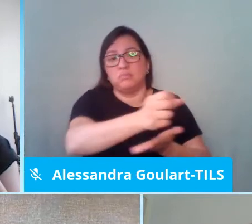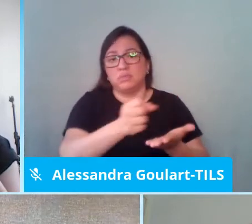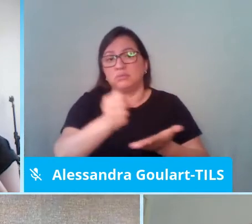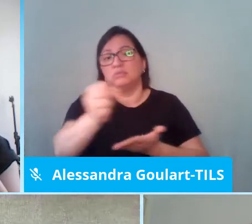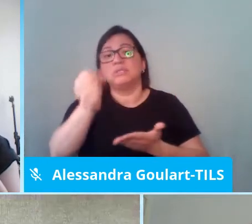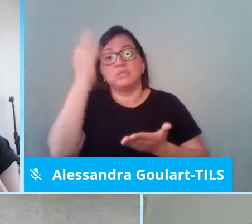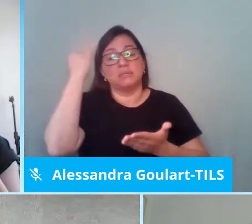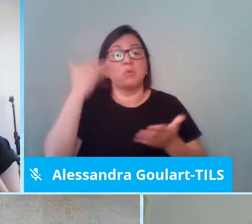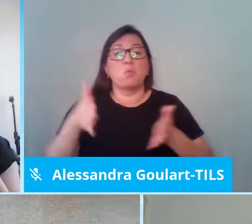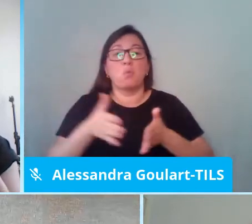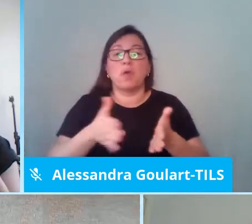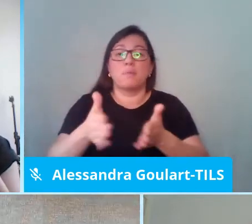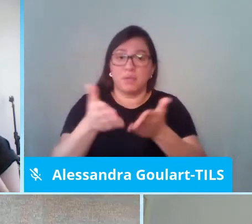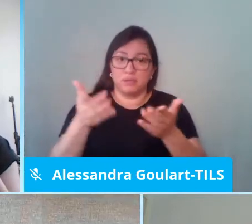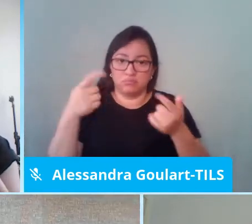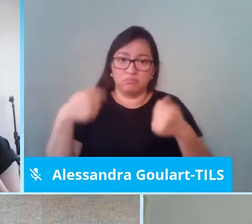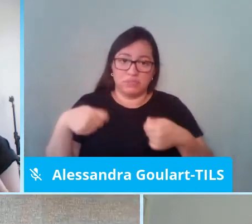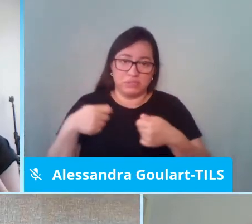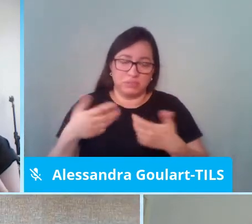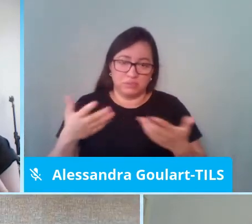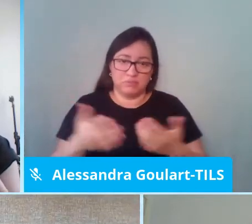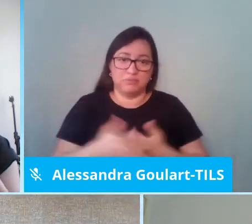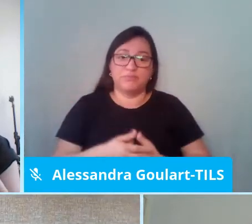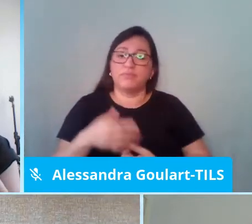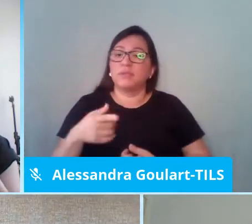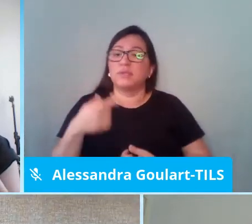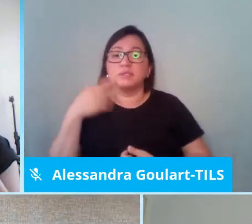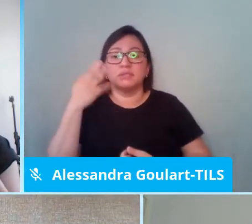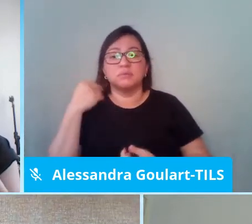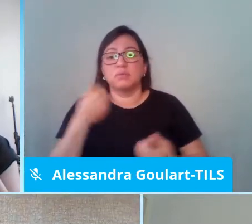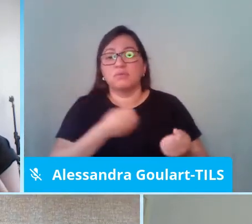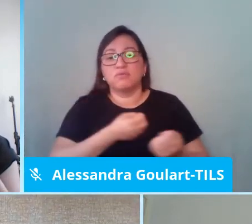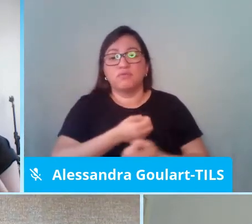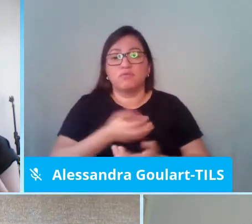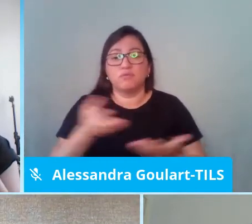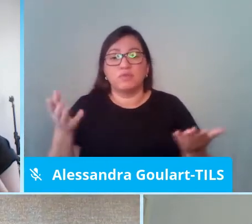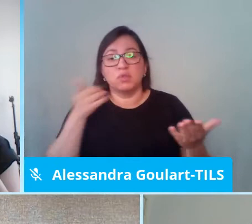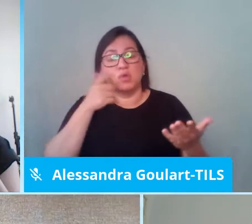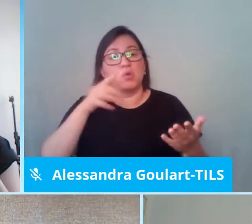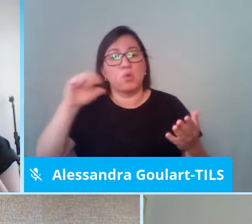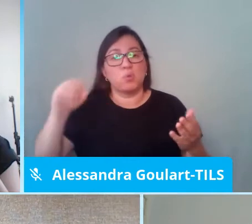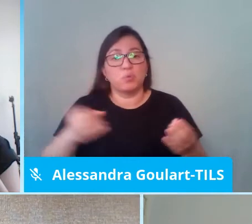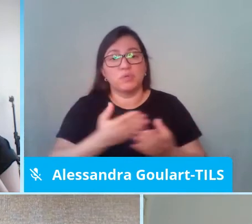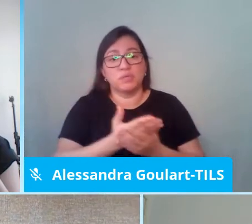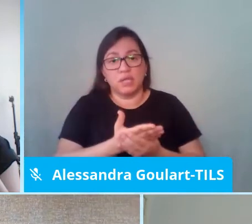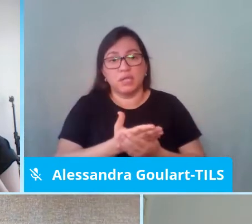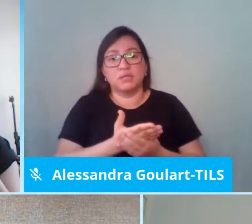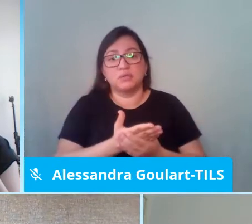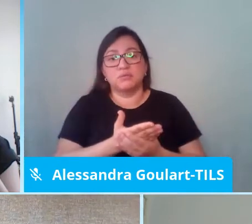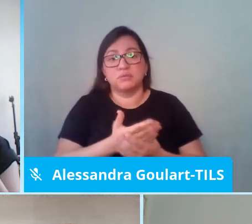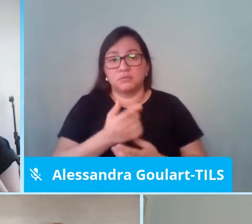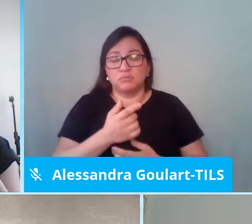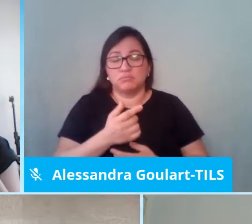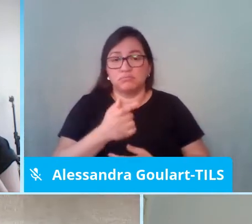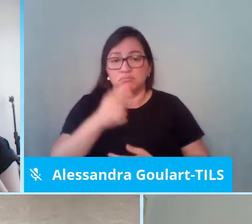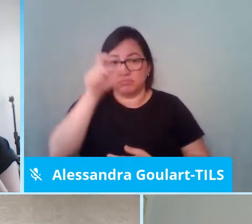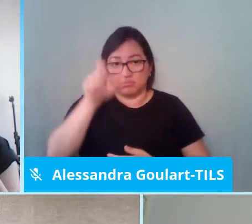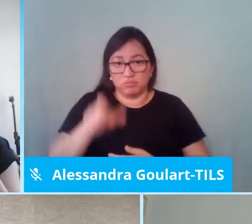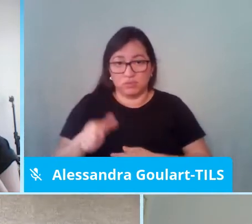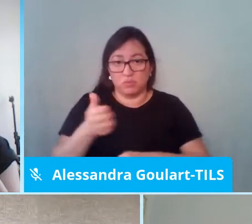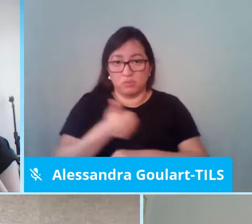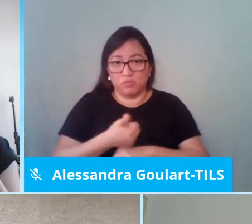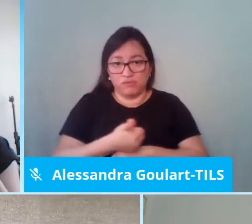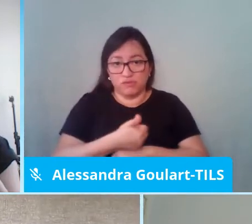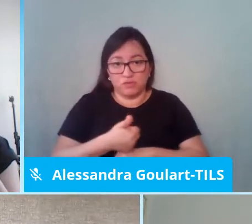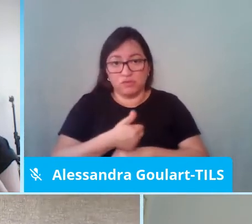Então, a gente visa com isso oferecer oportunidade para que os agentes consigam se inserir de uma maneira